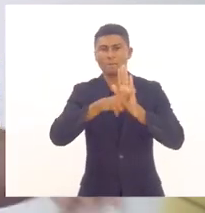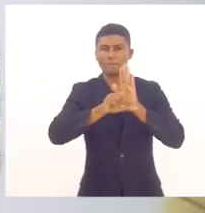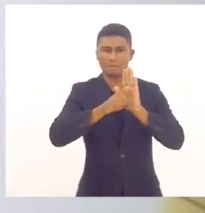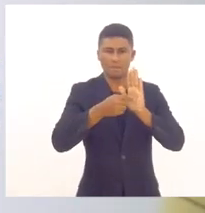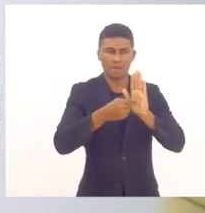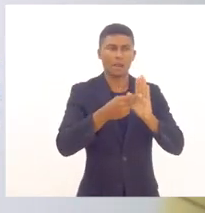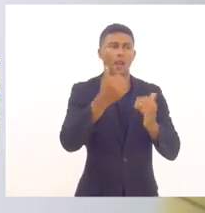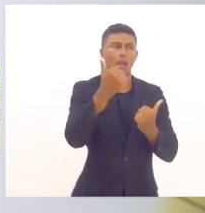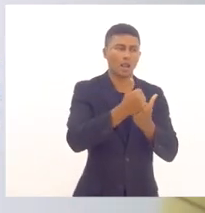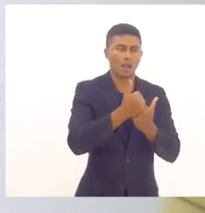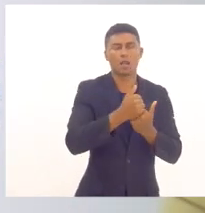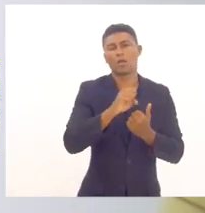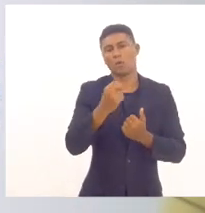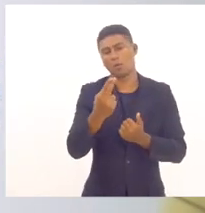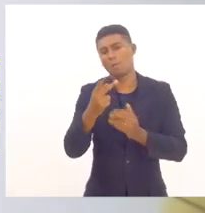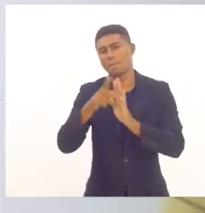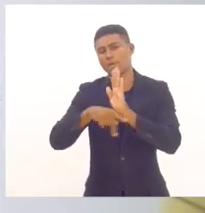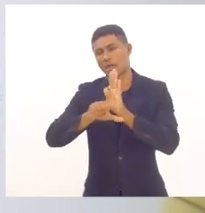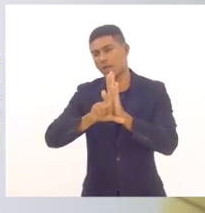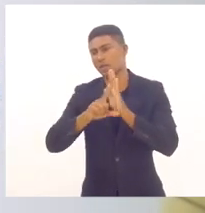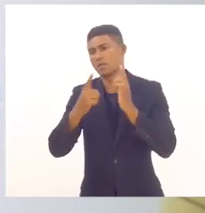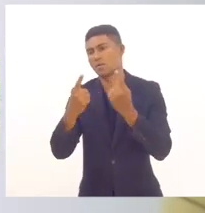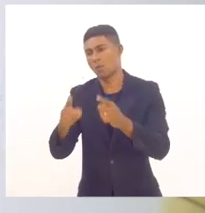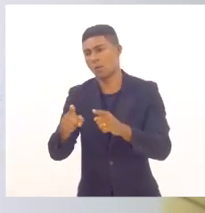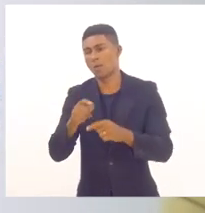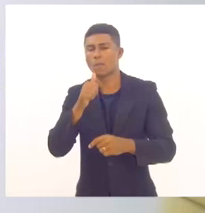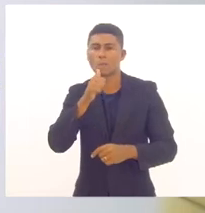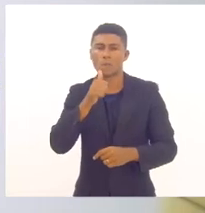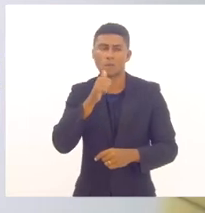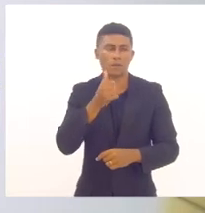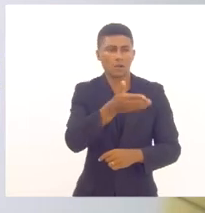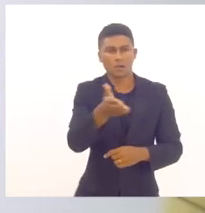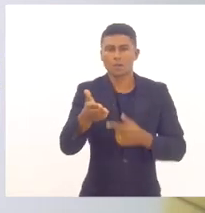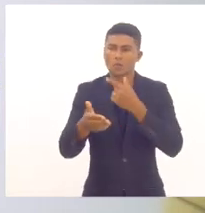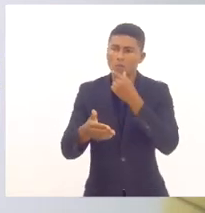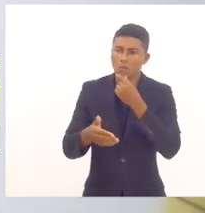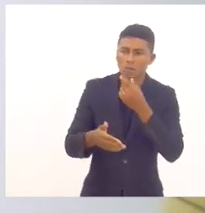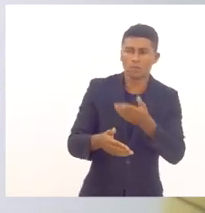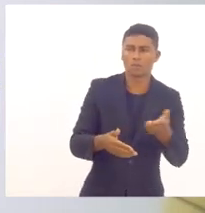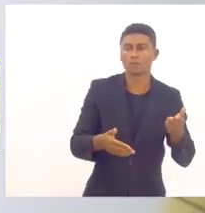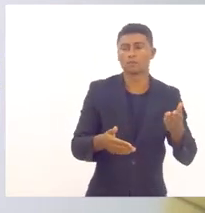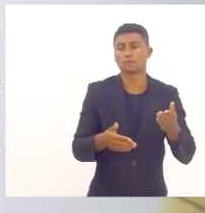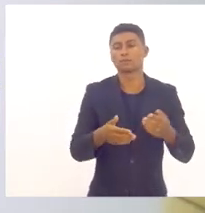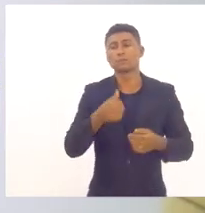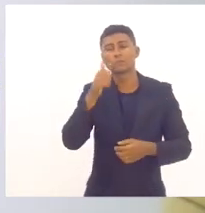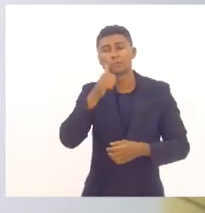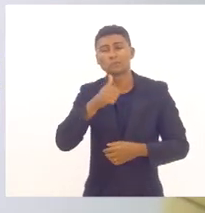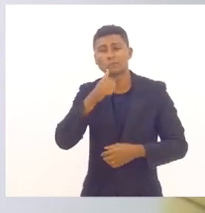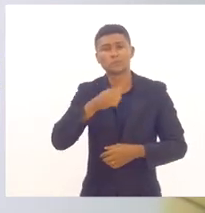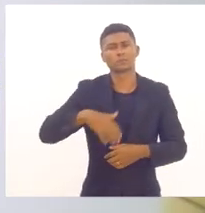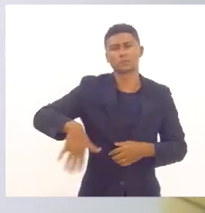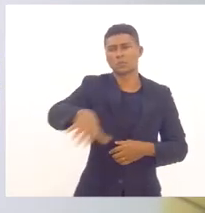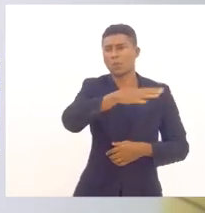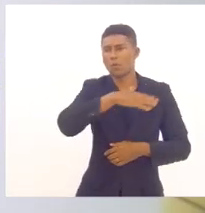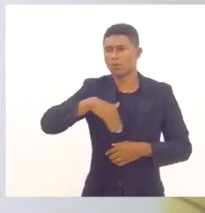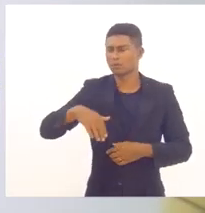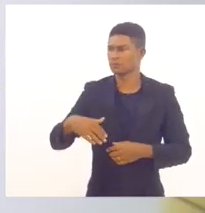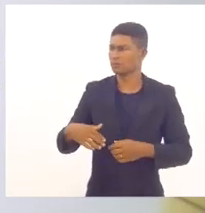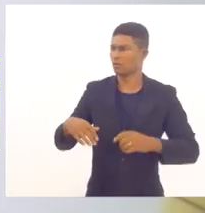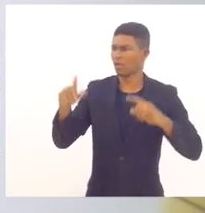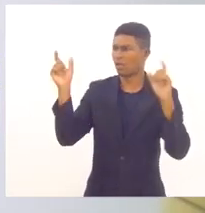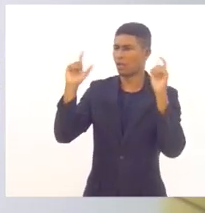pessoas que estão contra, dentre elas, mulheres e homens. As mulheres todas se chocaram com essa